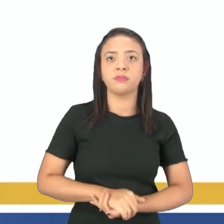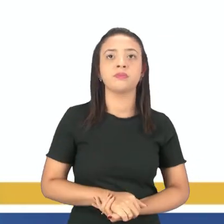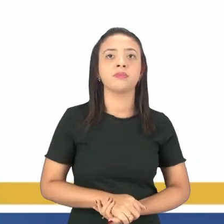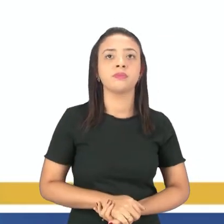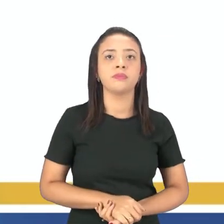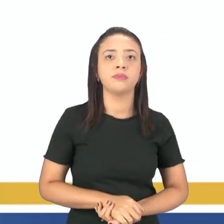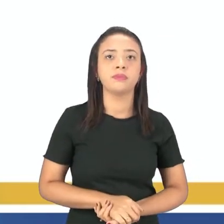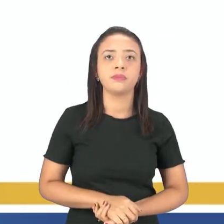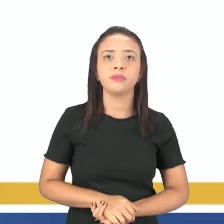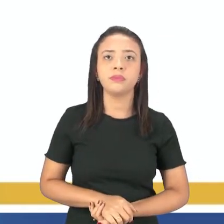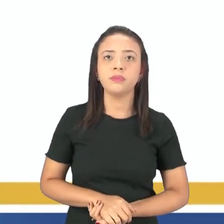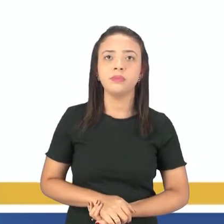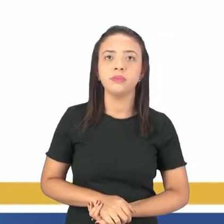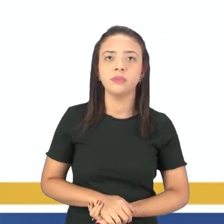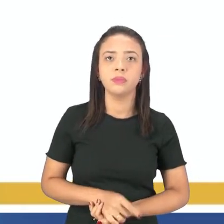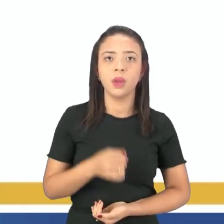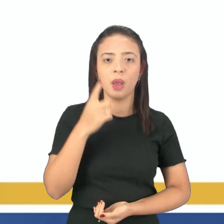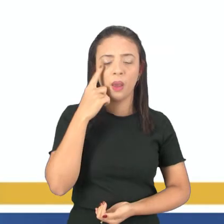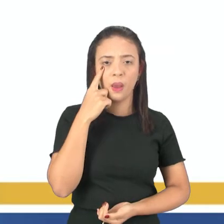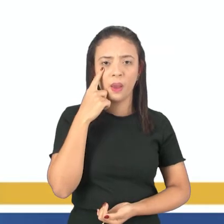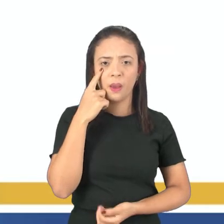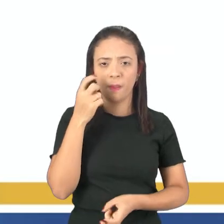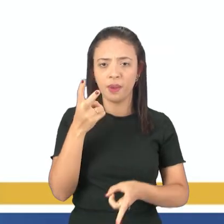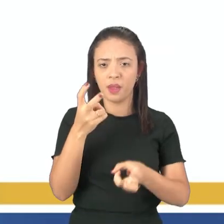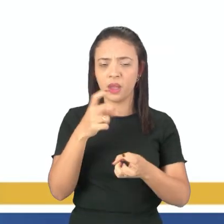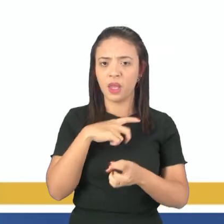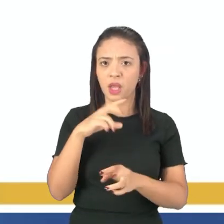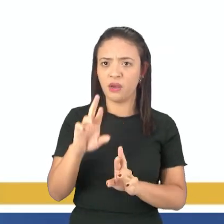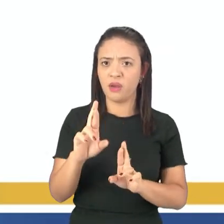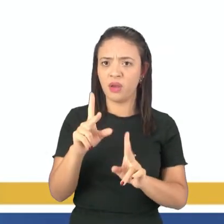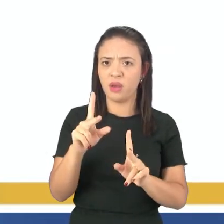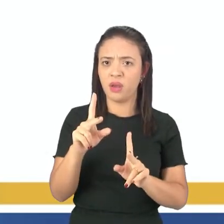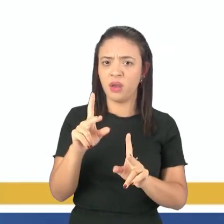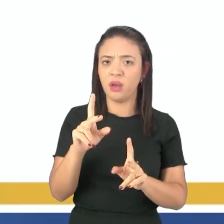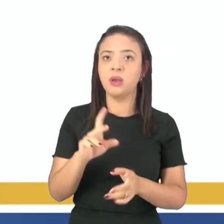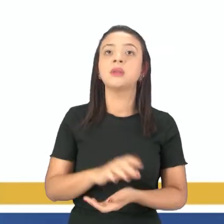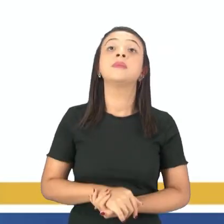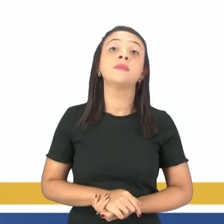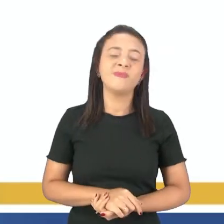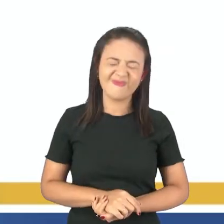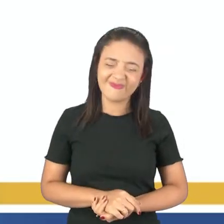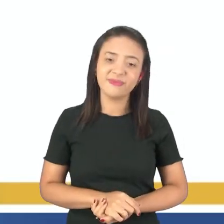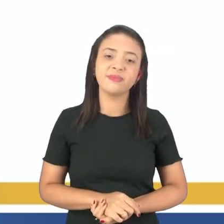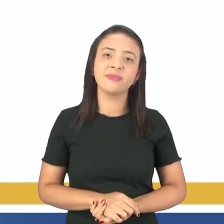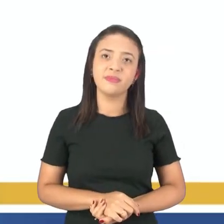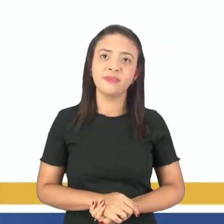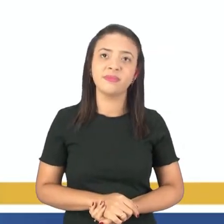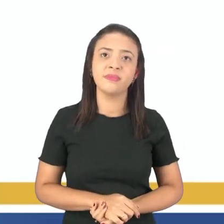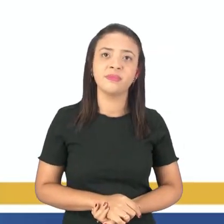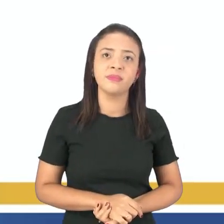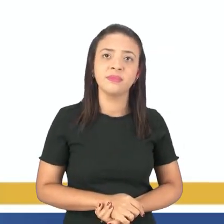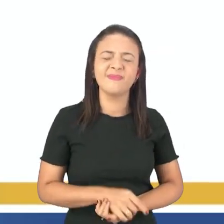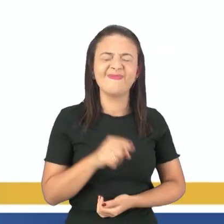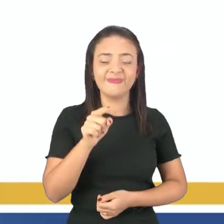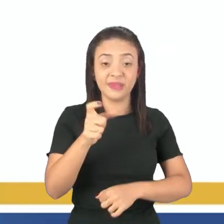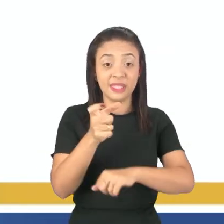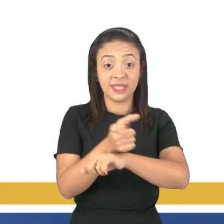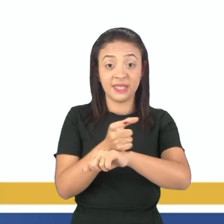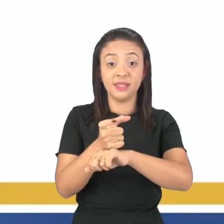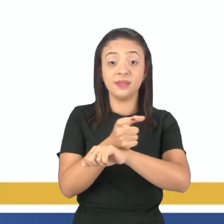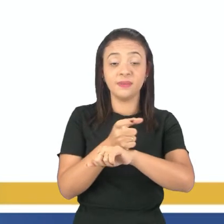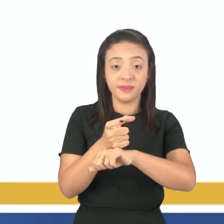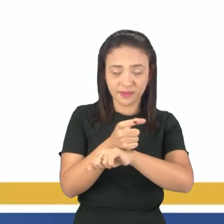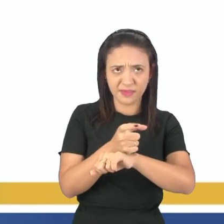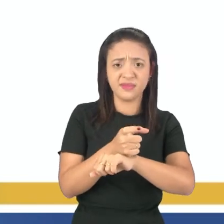thinnest waist. Observaram que tem uma diferença aí, né? Isso mesmo. Esse adjetivo aí,